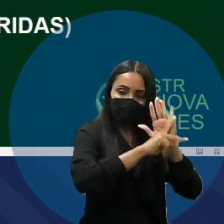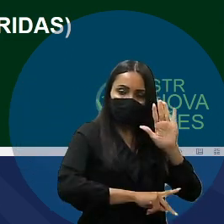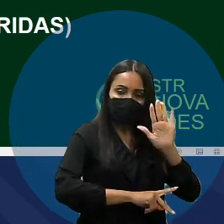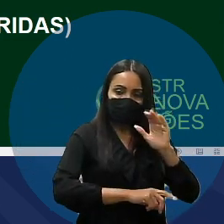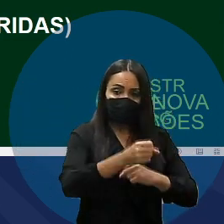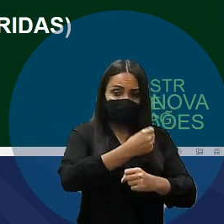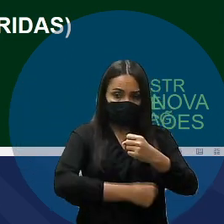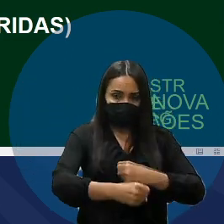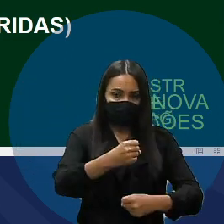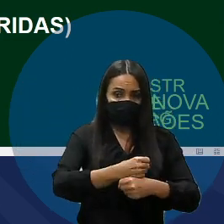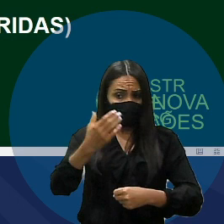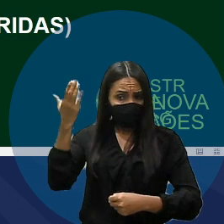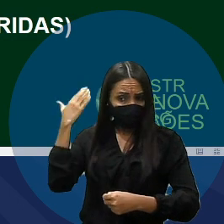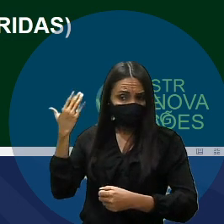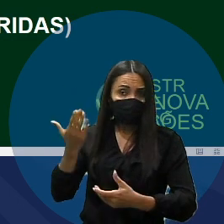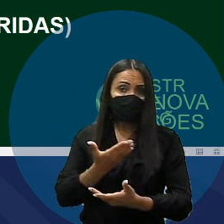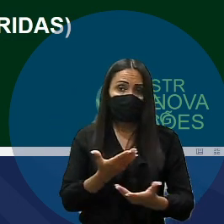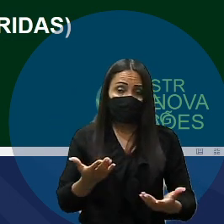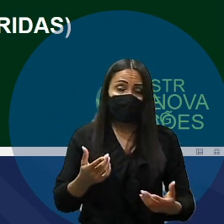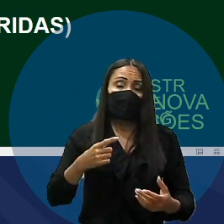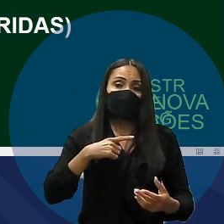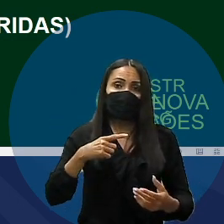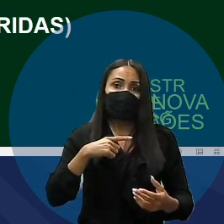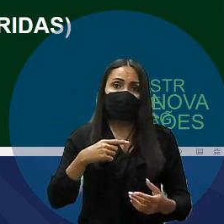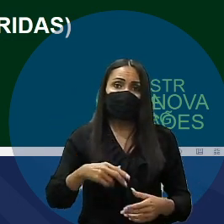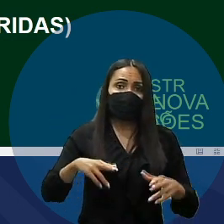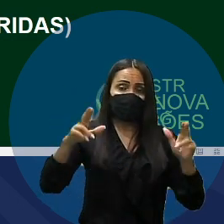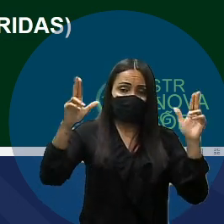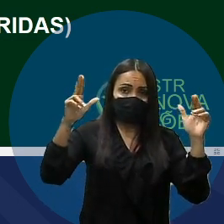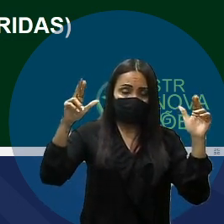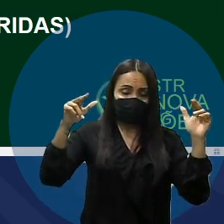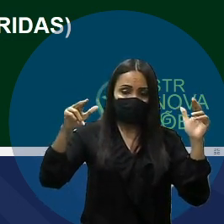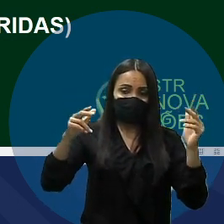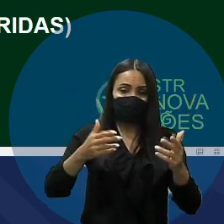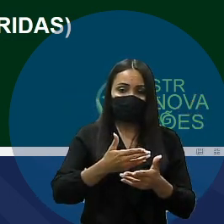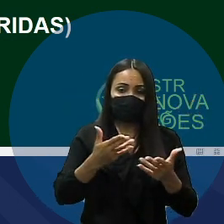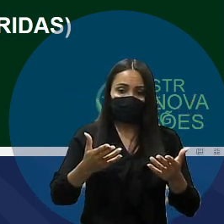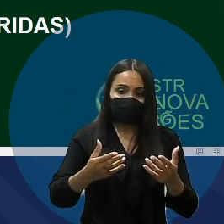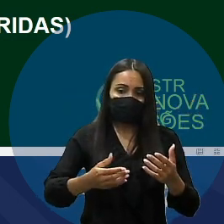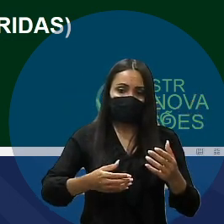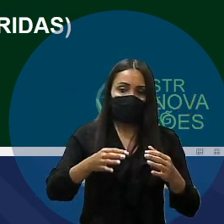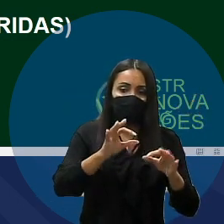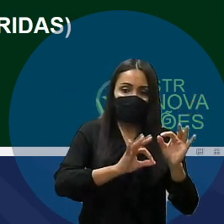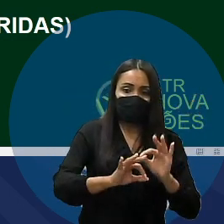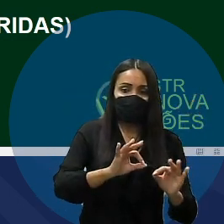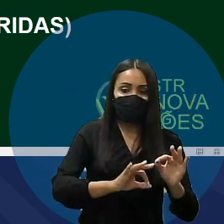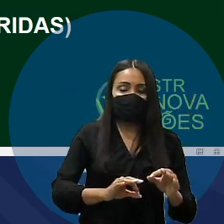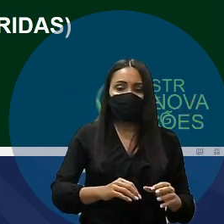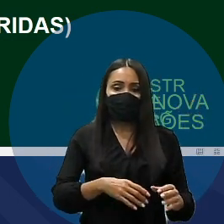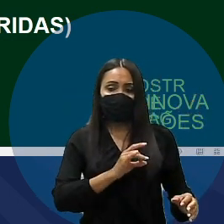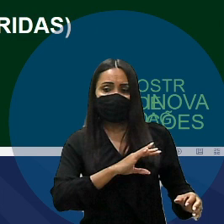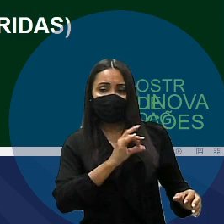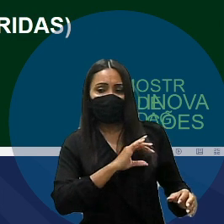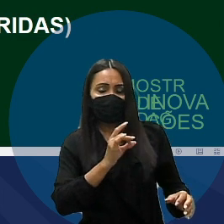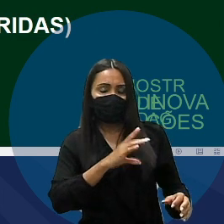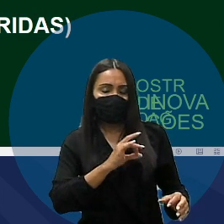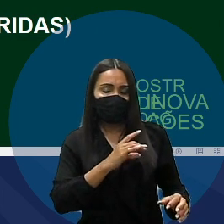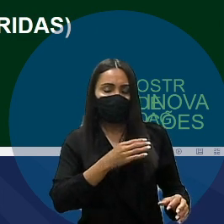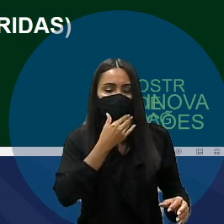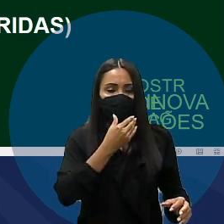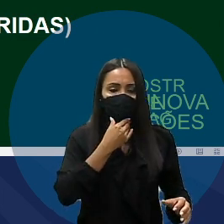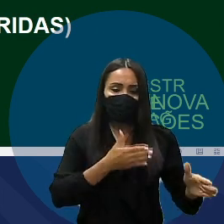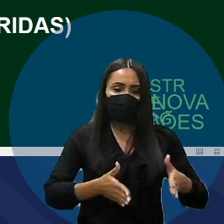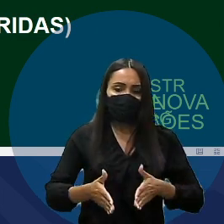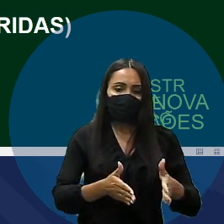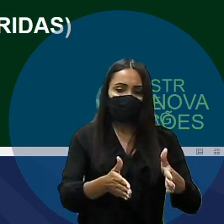passado, que tinha como tema as cidades ribeirinhas. E aí a gente produziu O Menino que Tinha Medo do Rio. Estudantes da nossa escola,